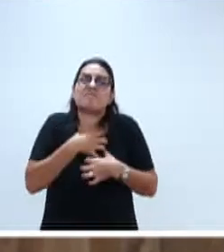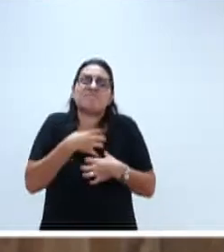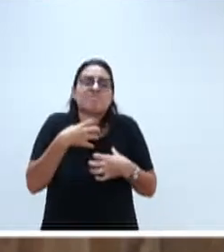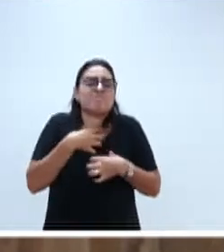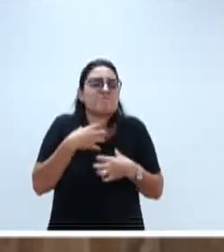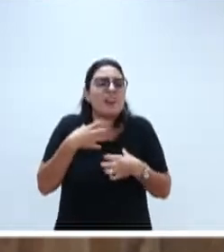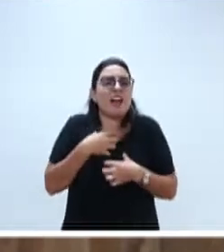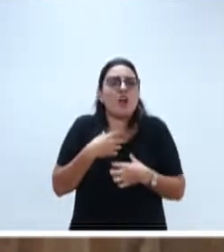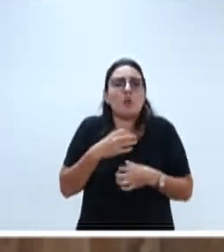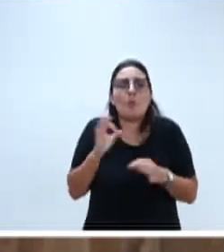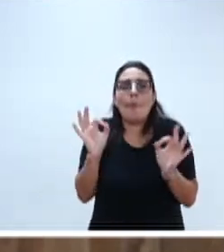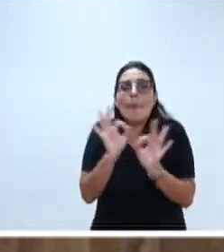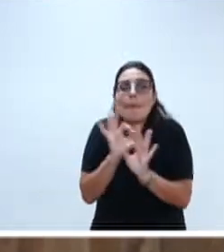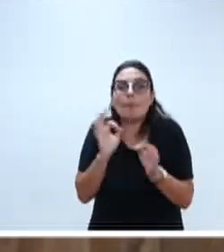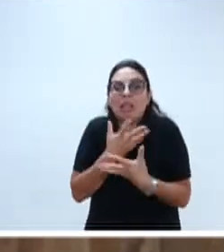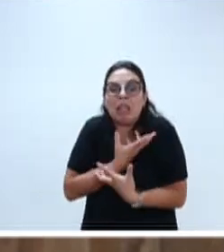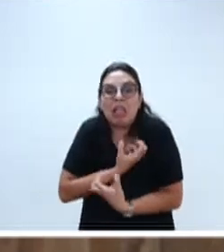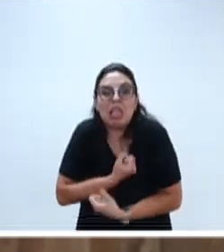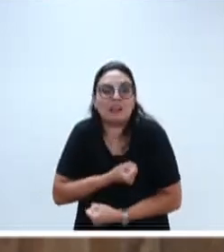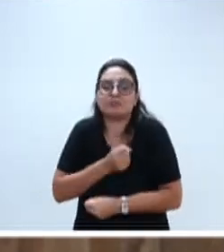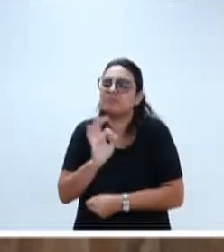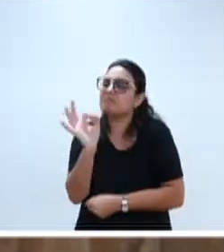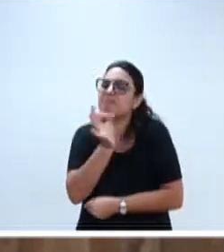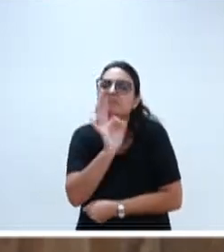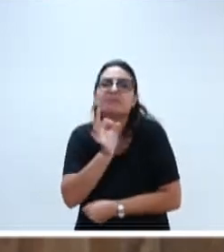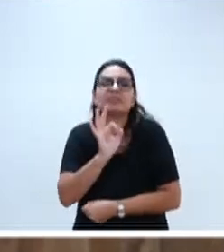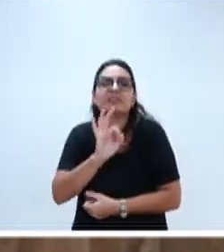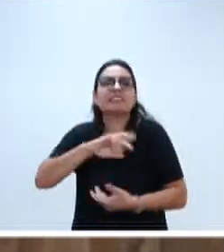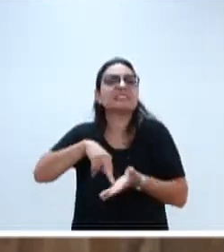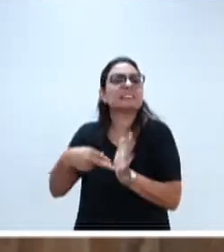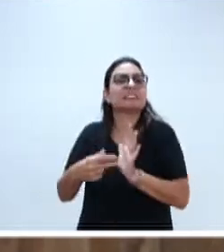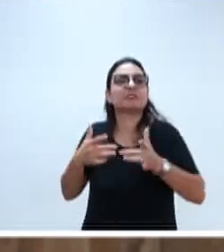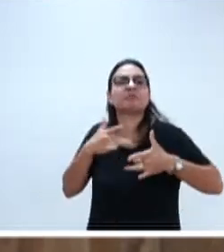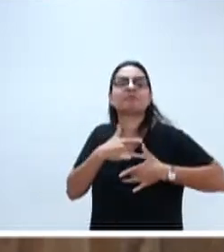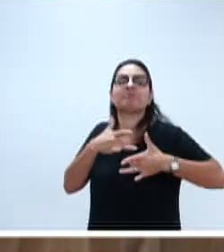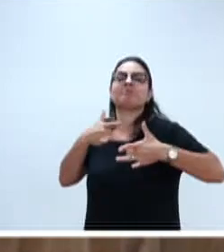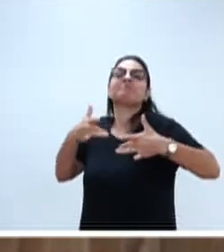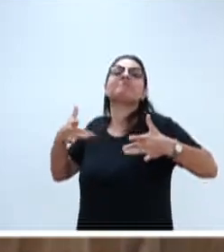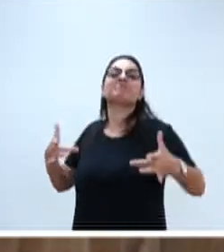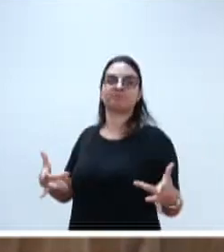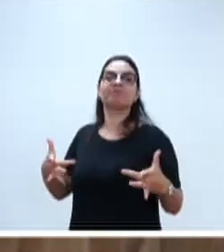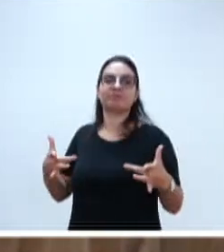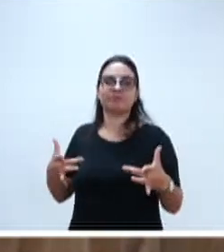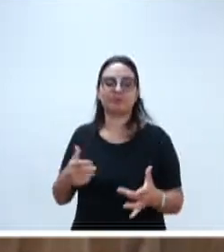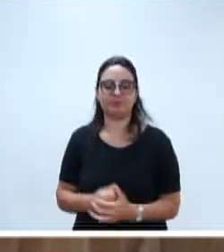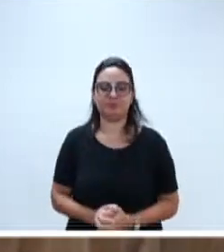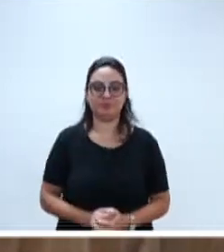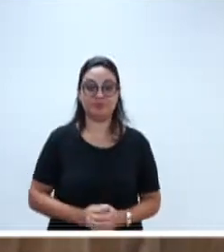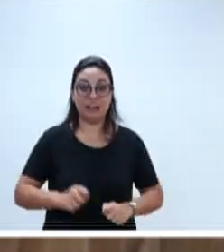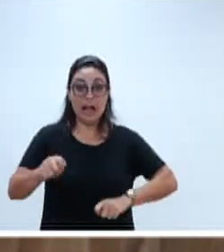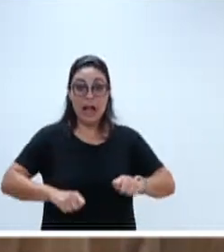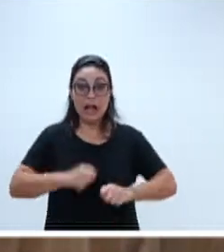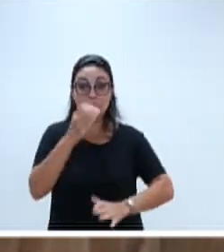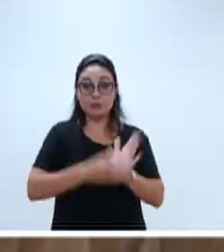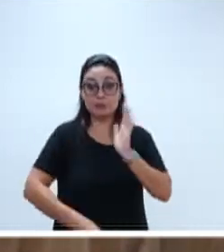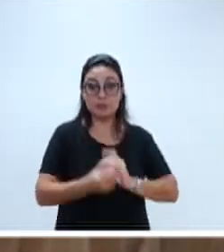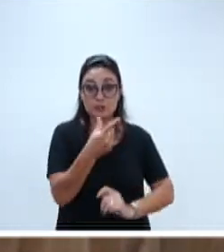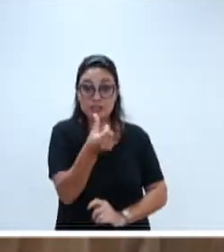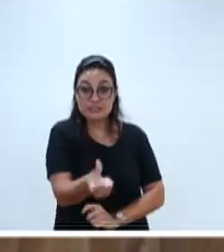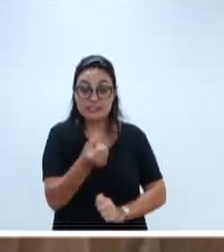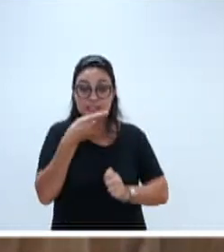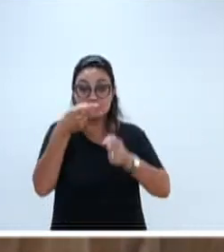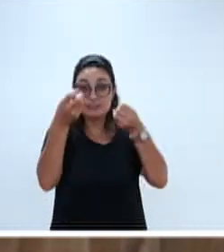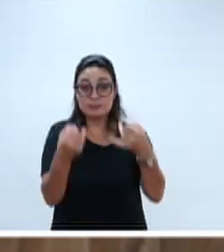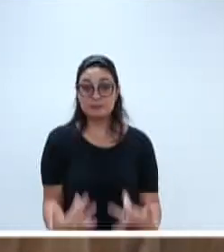tem que haver isso no nosso coração. Disposição. Quando a gente fala lá do livro de Atos, capítulo 16, que conta